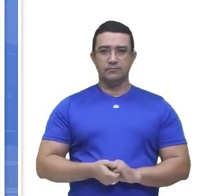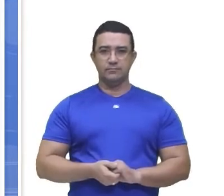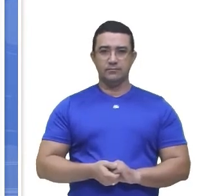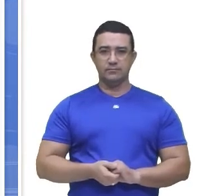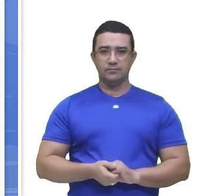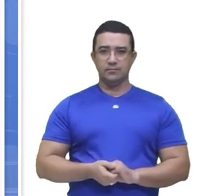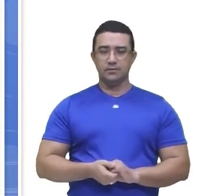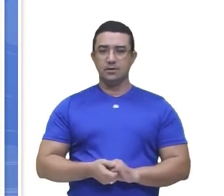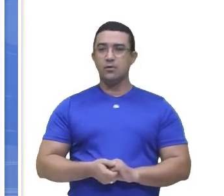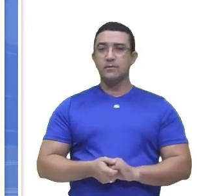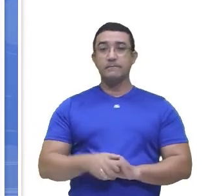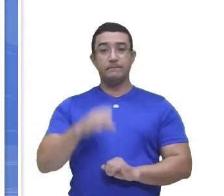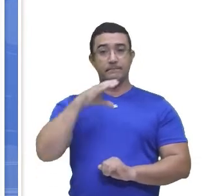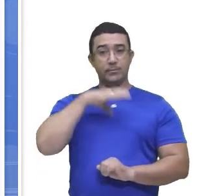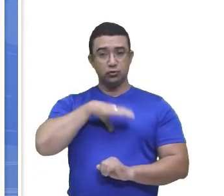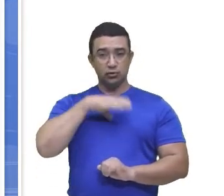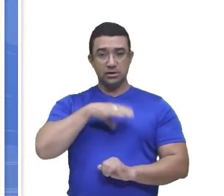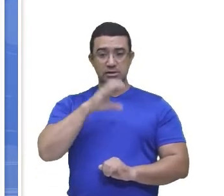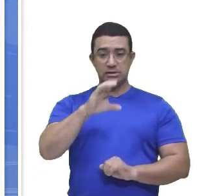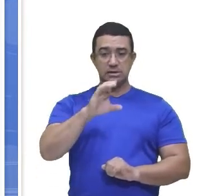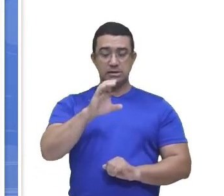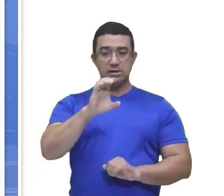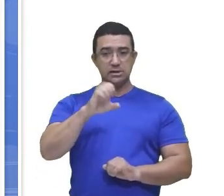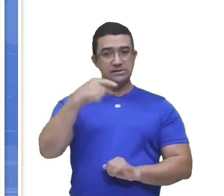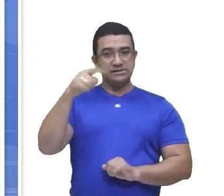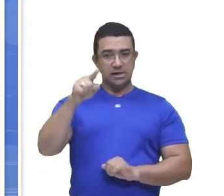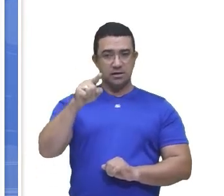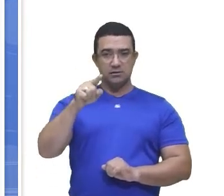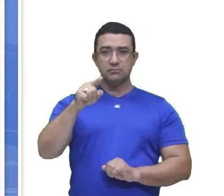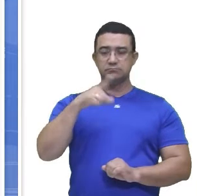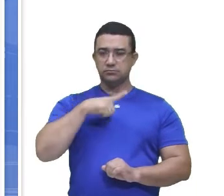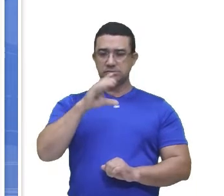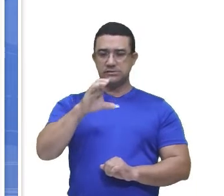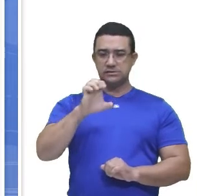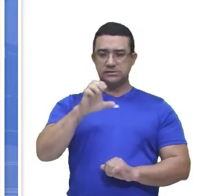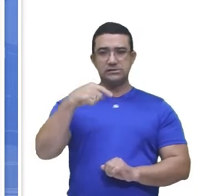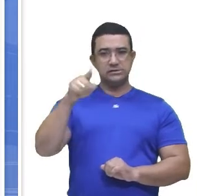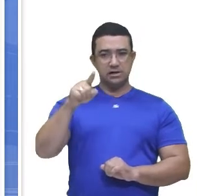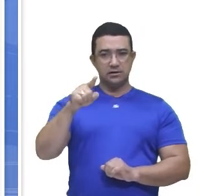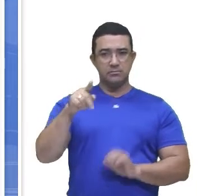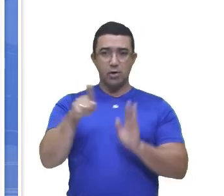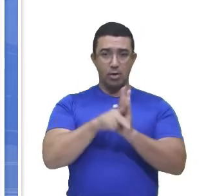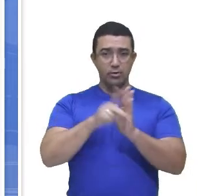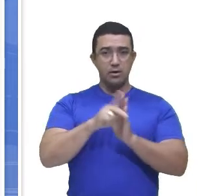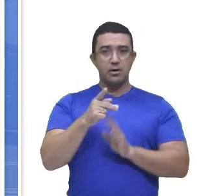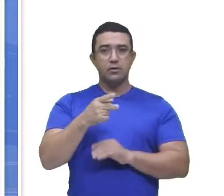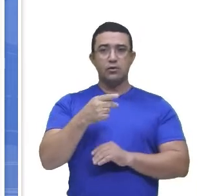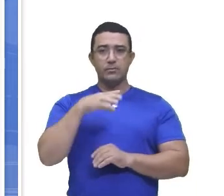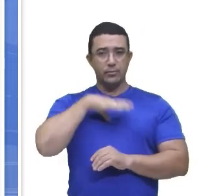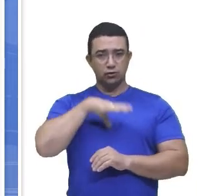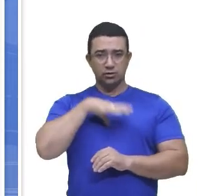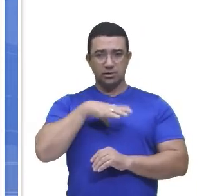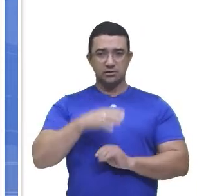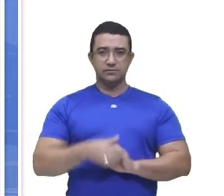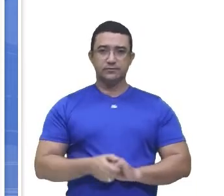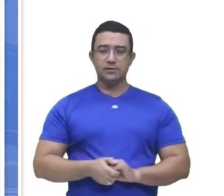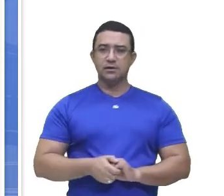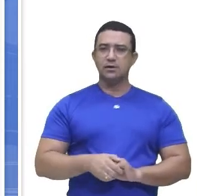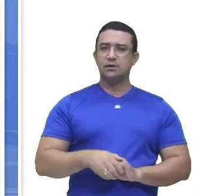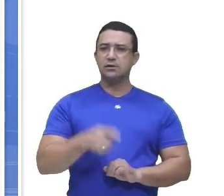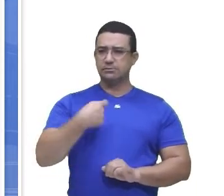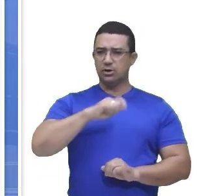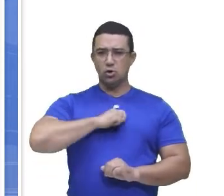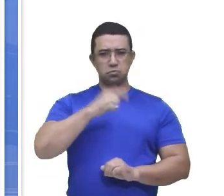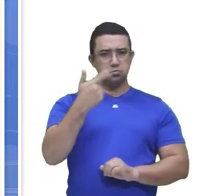a tônica cai aqui, cérebro, né? Com o acento, claro. Vou botar bem aqui o acento, mas isso é do português, porque no espanhol não